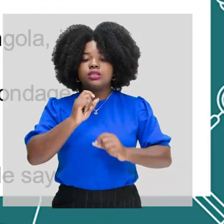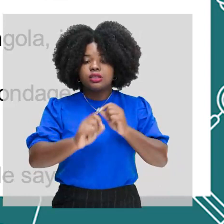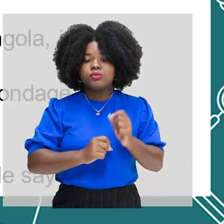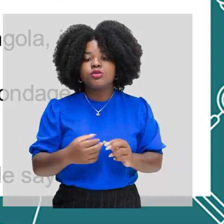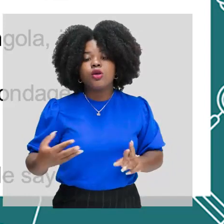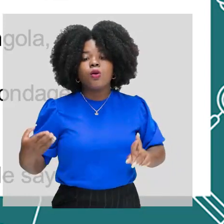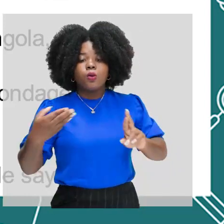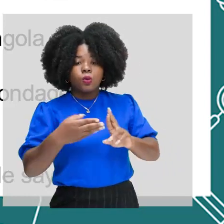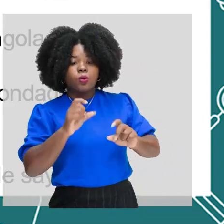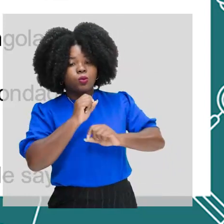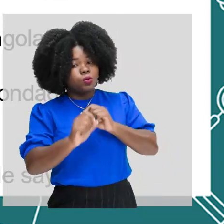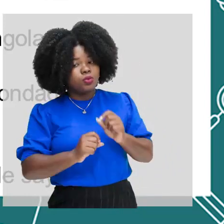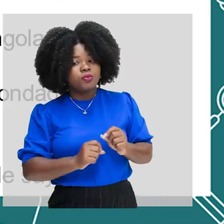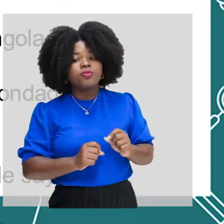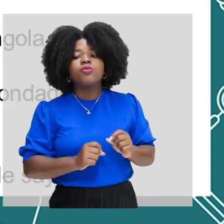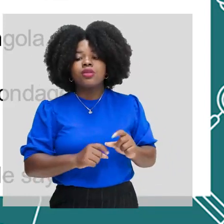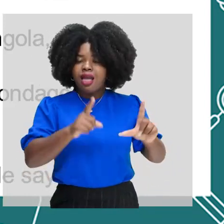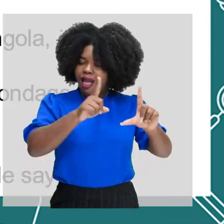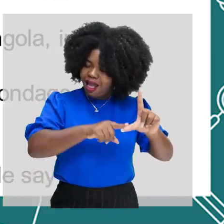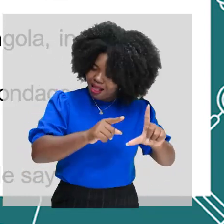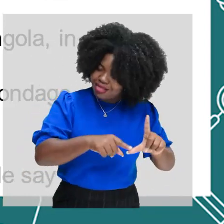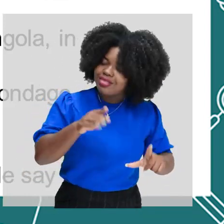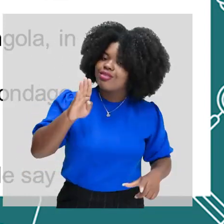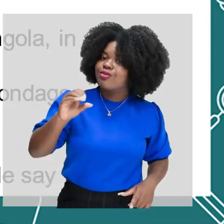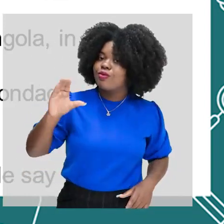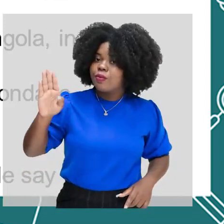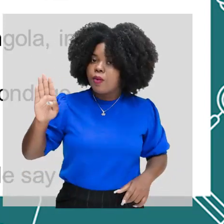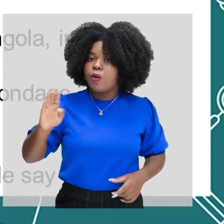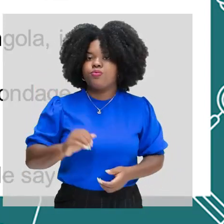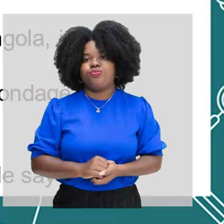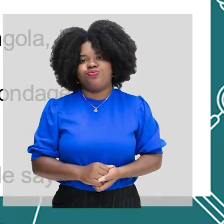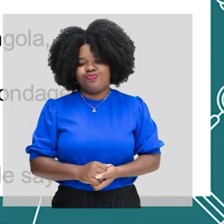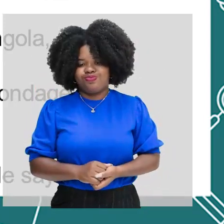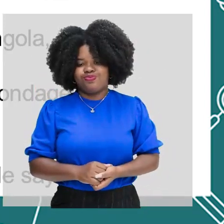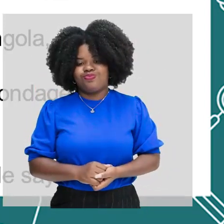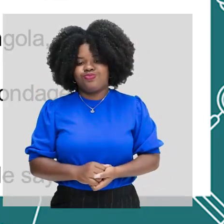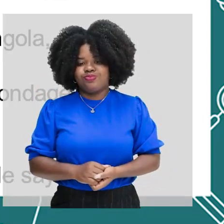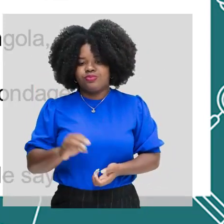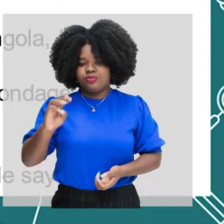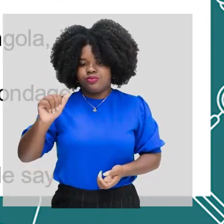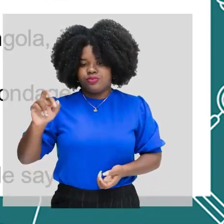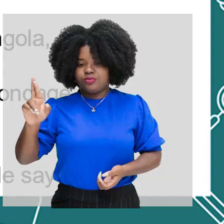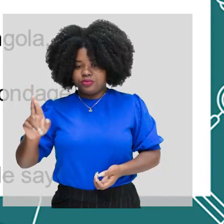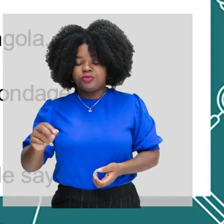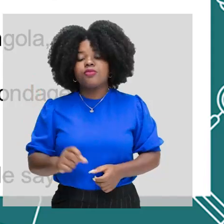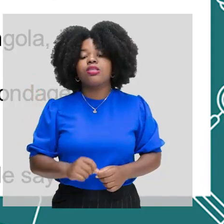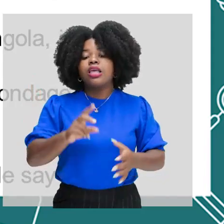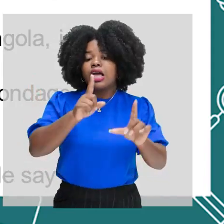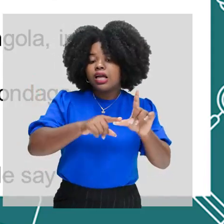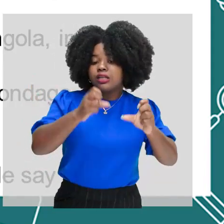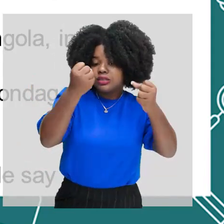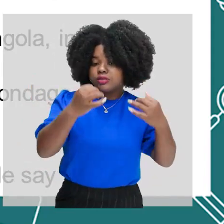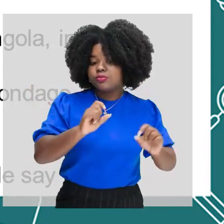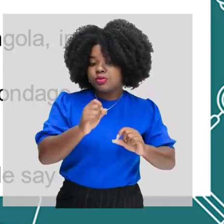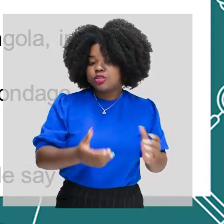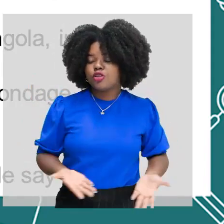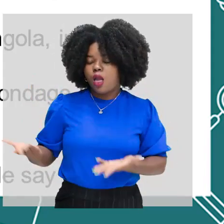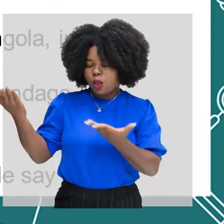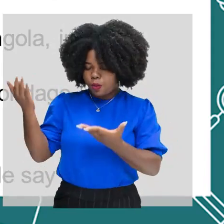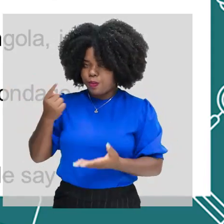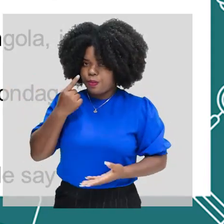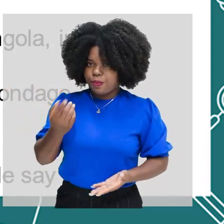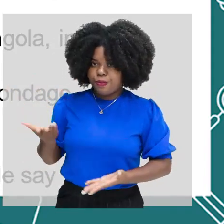como referência a letra do Bob Marley, da música War. Tá? A letra diz o seguinte: Until